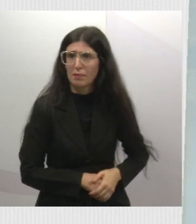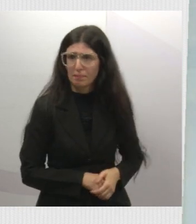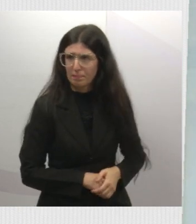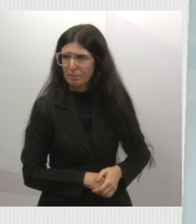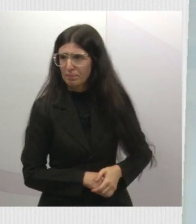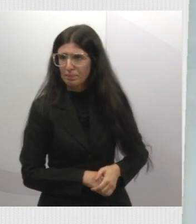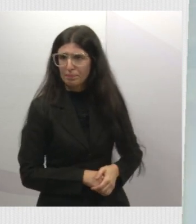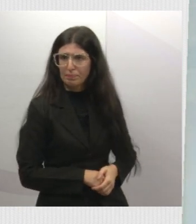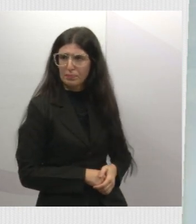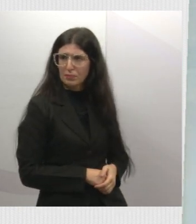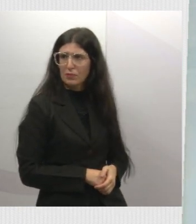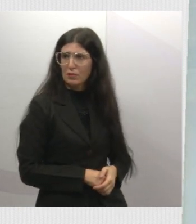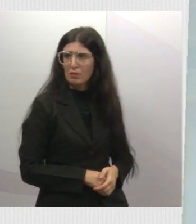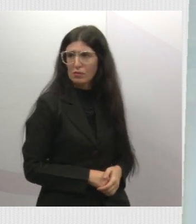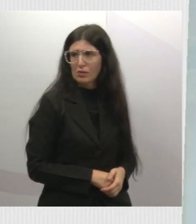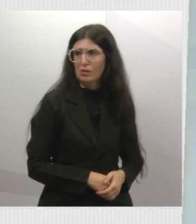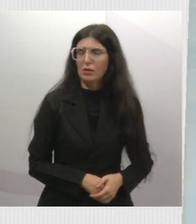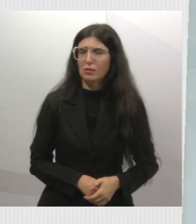14,39%.